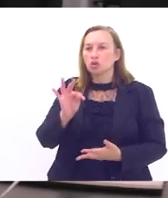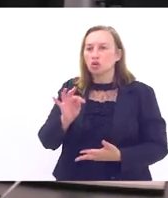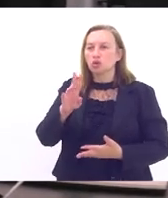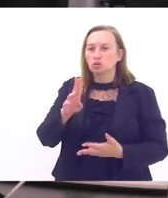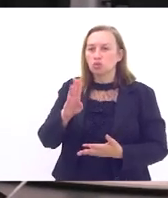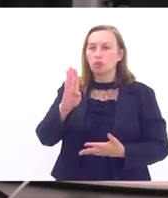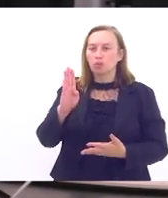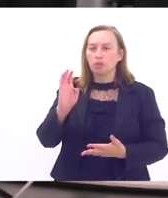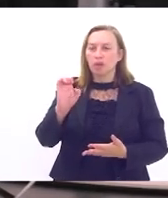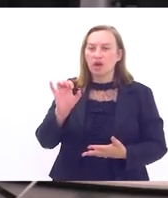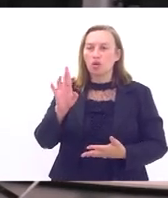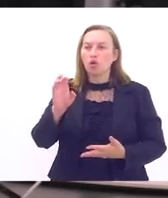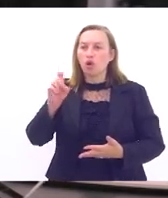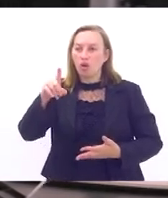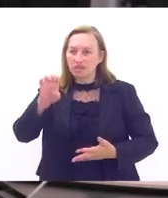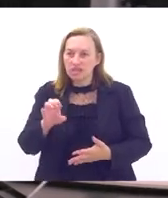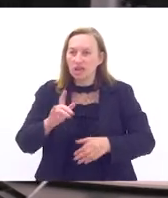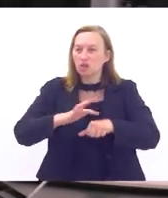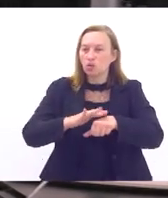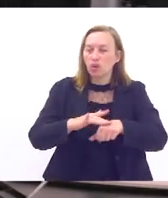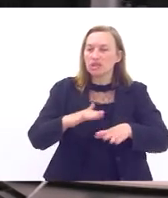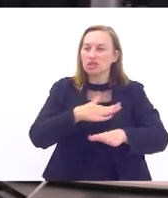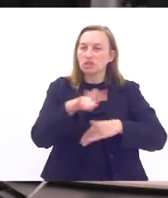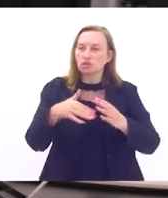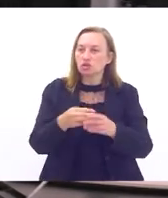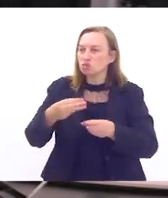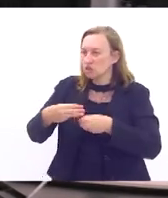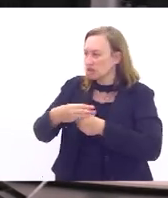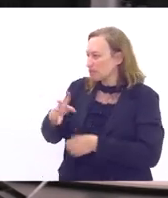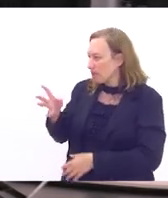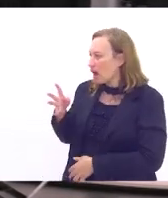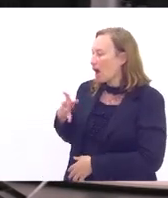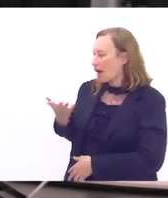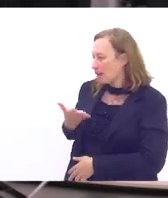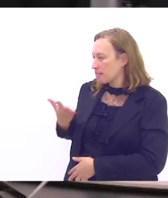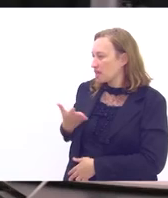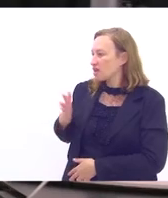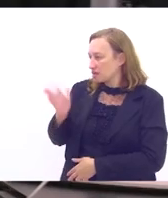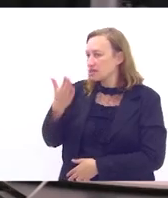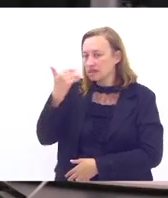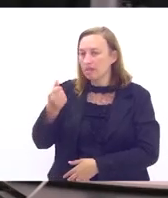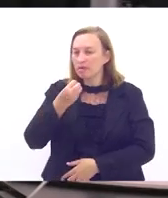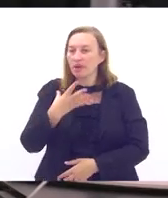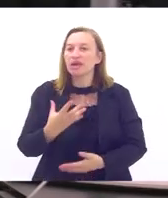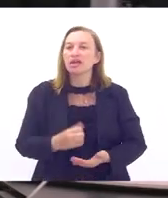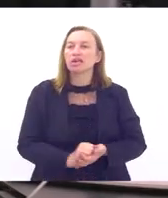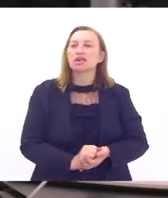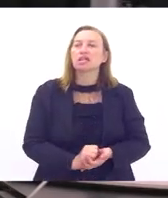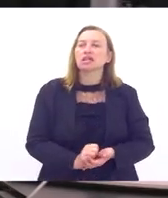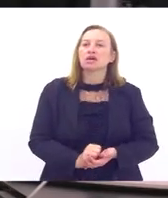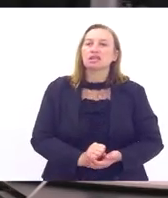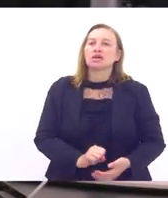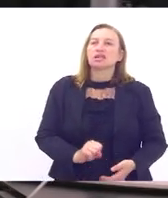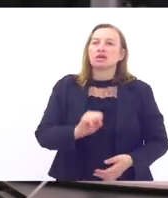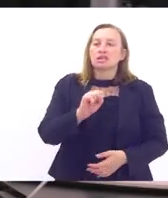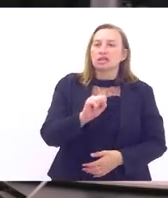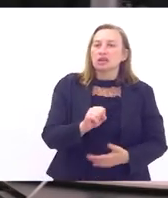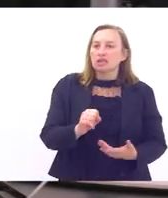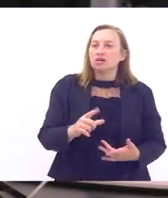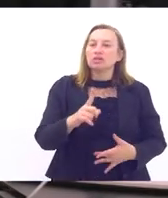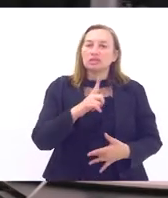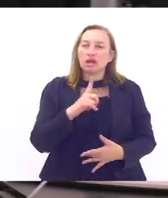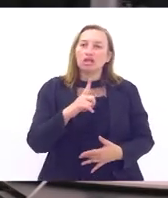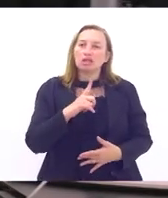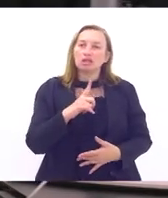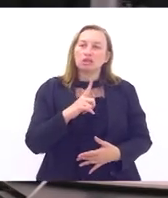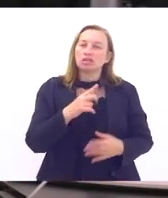para ninguém, né? Nossa colega ali sabe muito bem. E essas singularidades, elas tanto, assim, tem